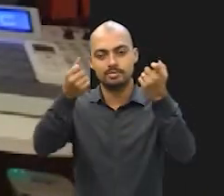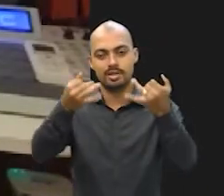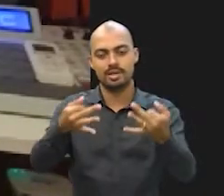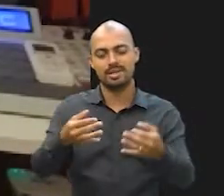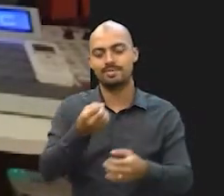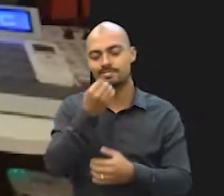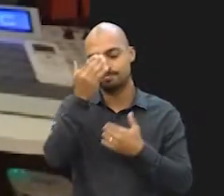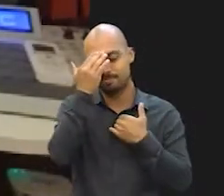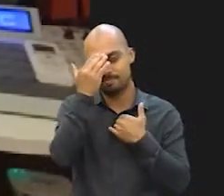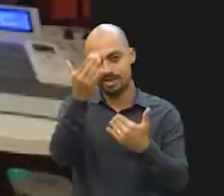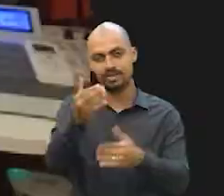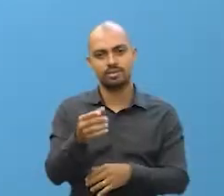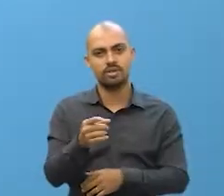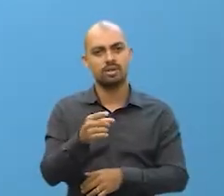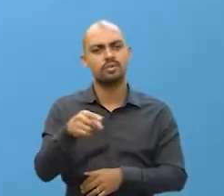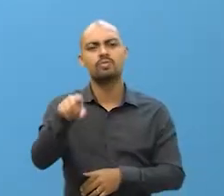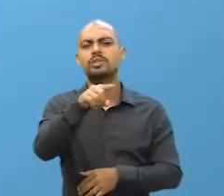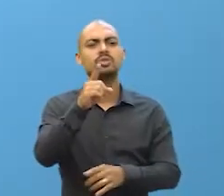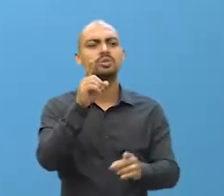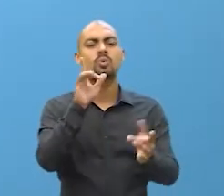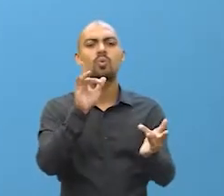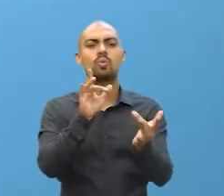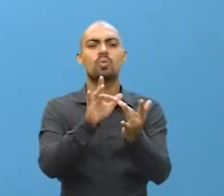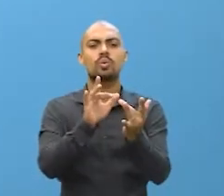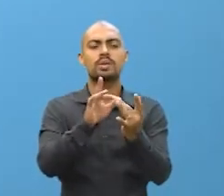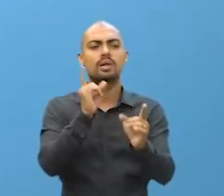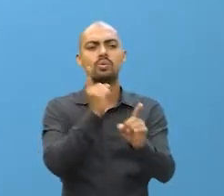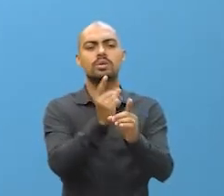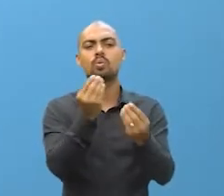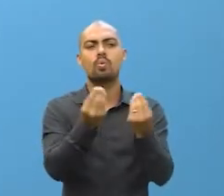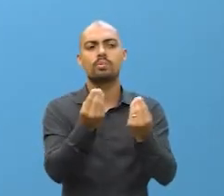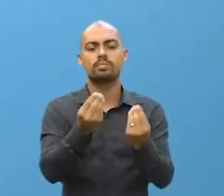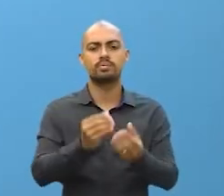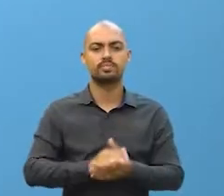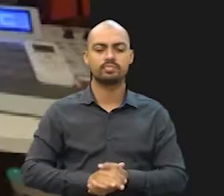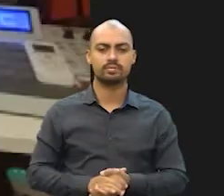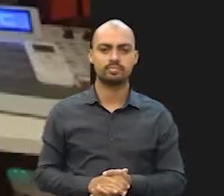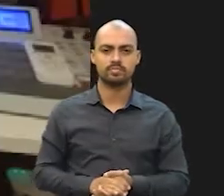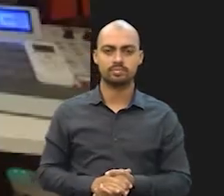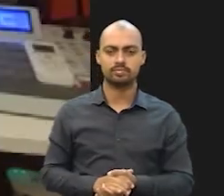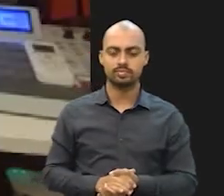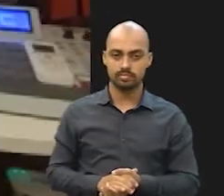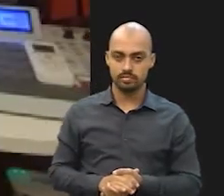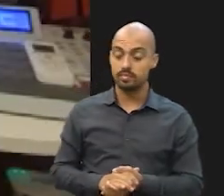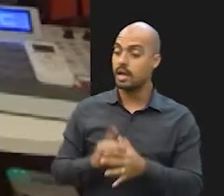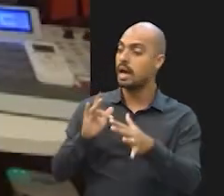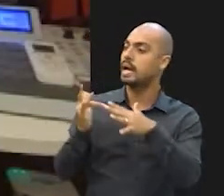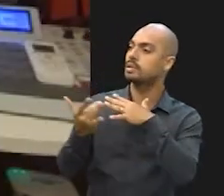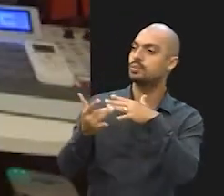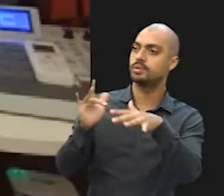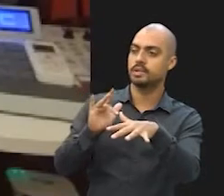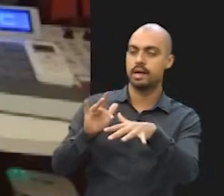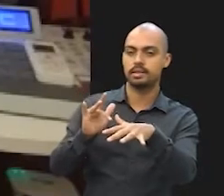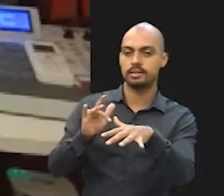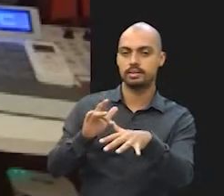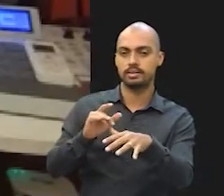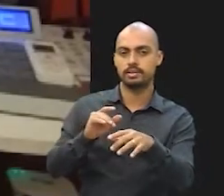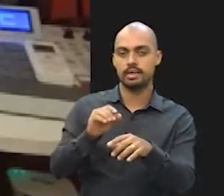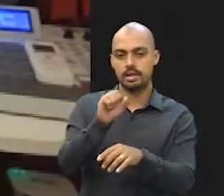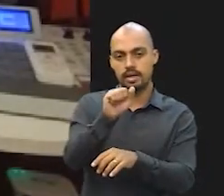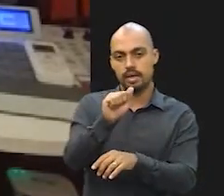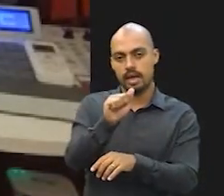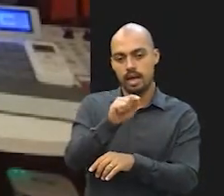obrigado mesmo, gente. E quem quiser te encontrar nas redes sociais, como é que faz? Nas redes sociais eu tô como